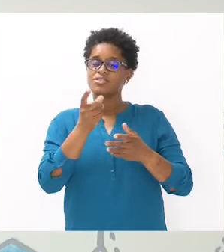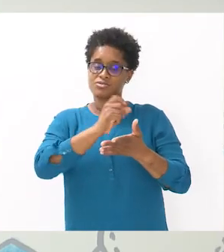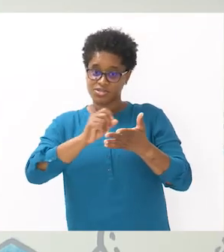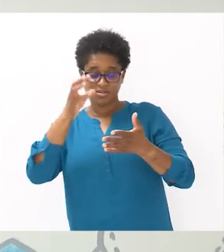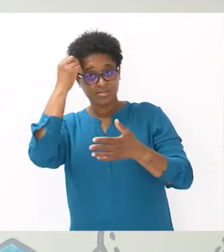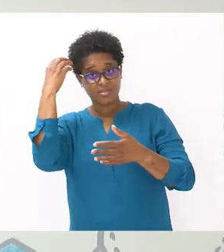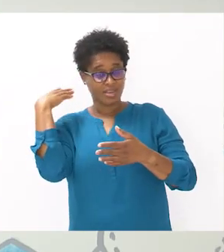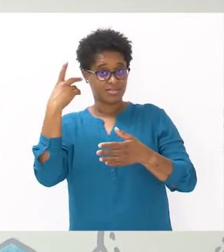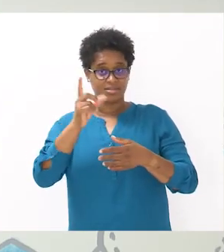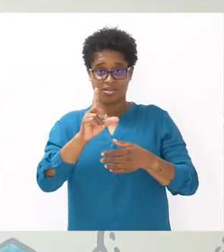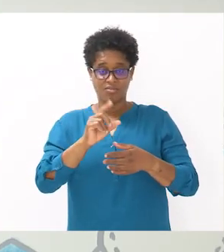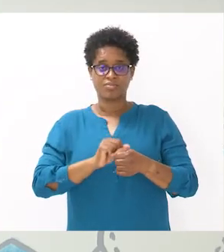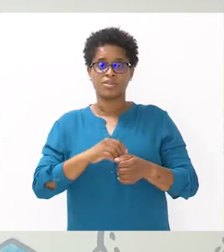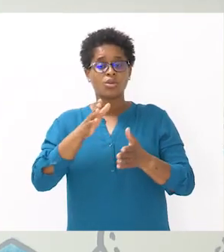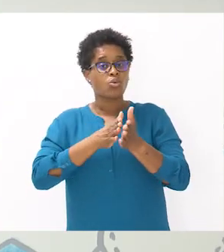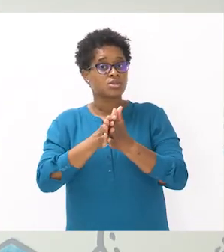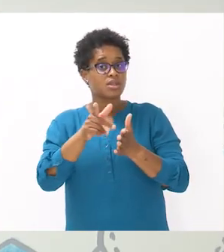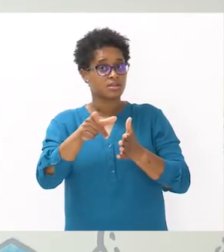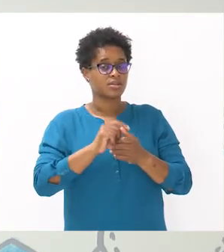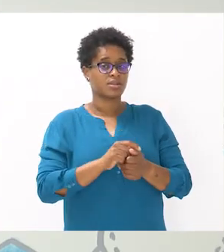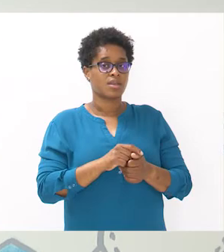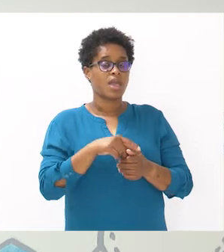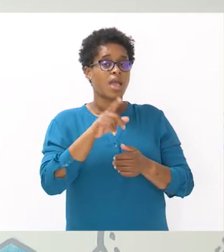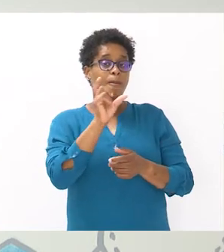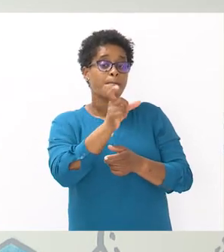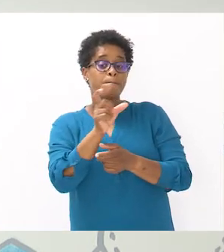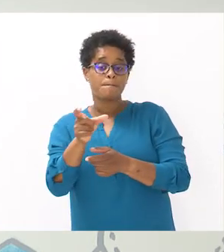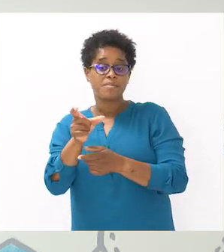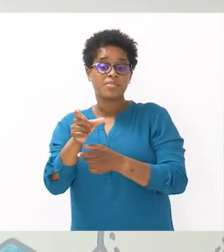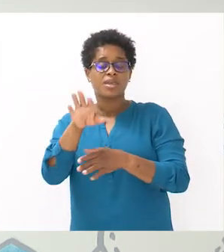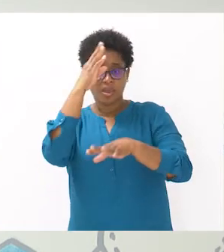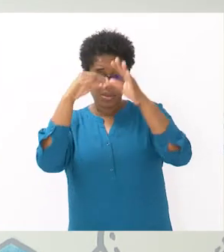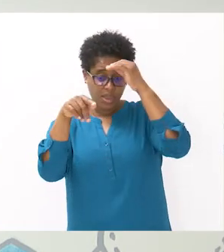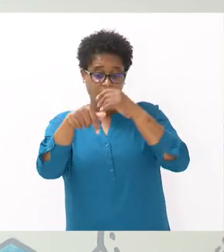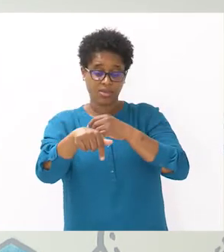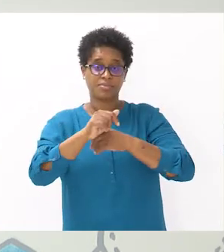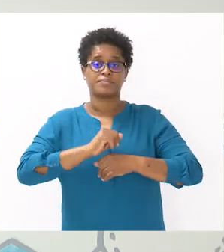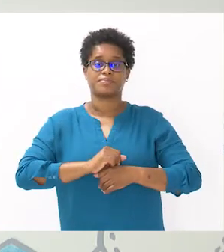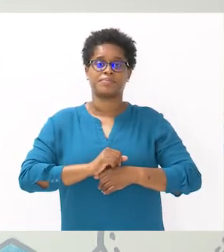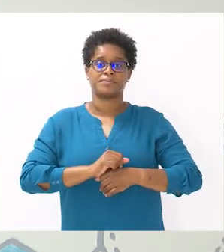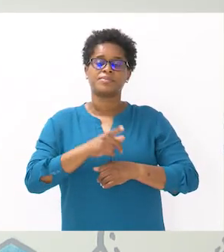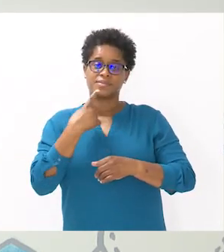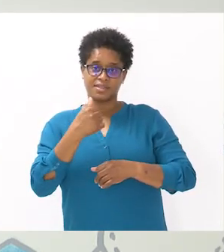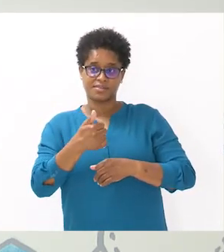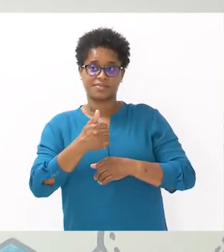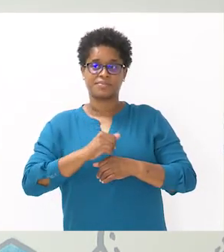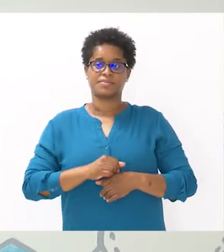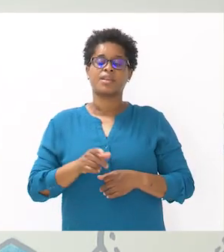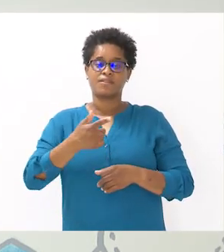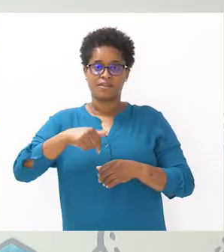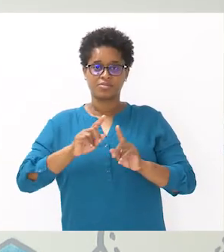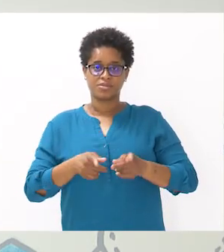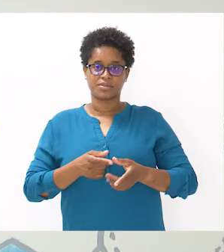de utilizar as expressões que aprenderam aqui, certo? Então vamos